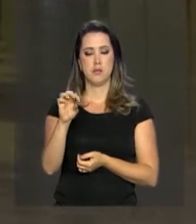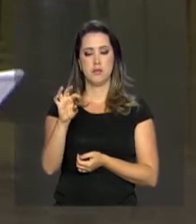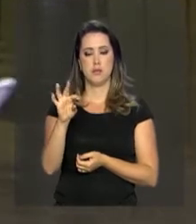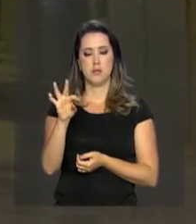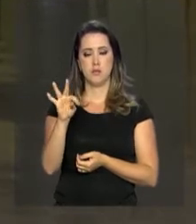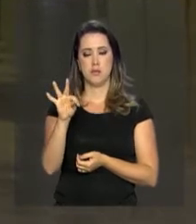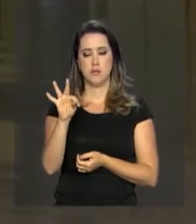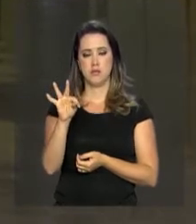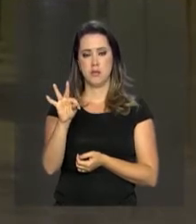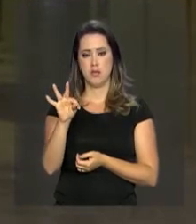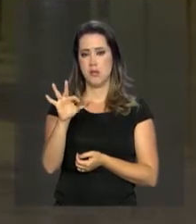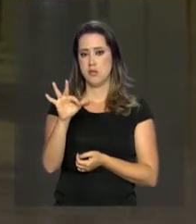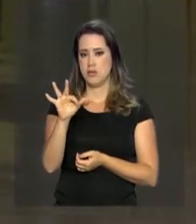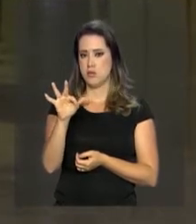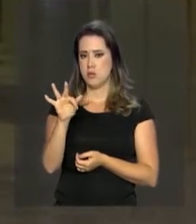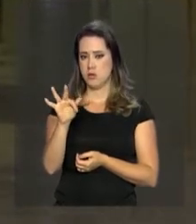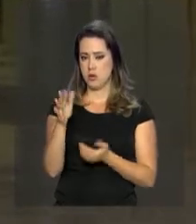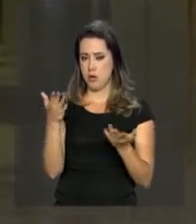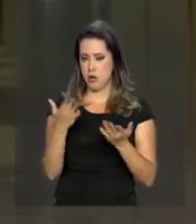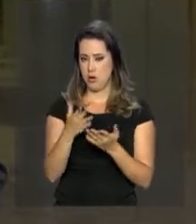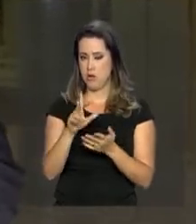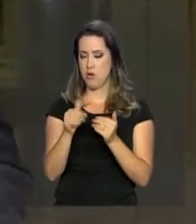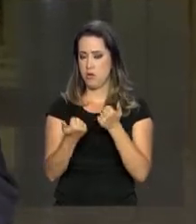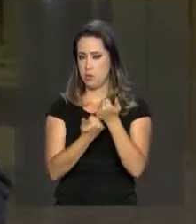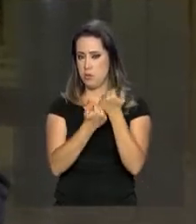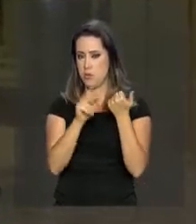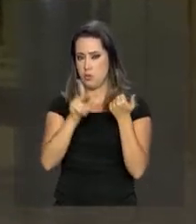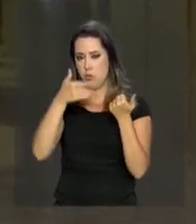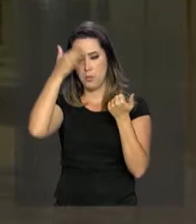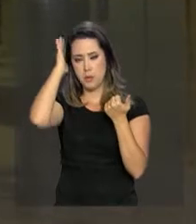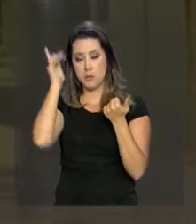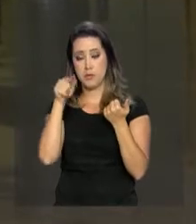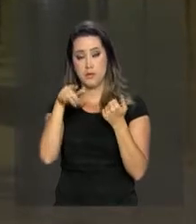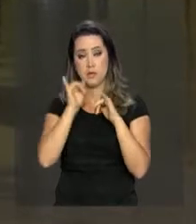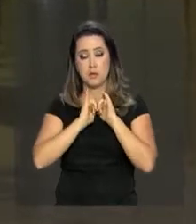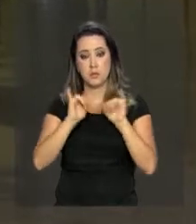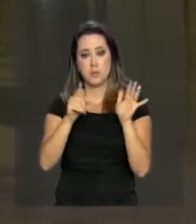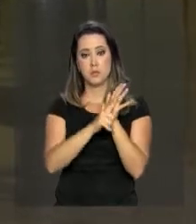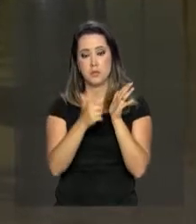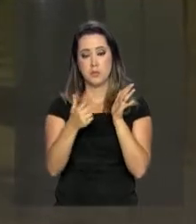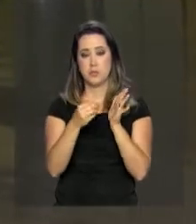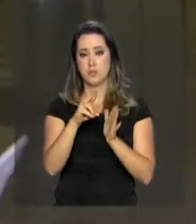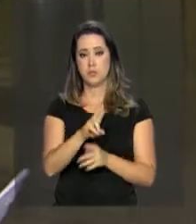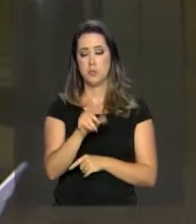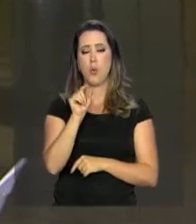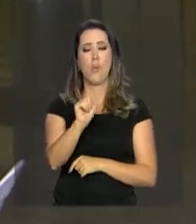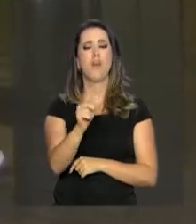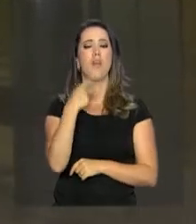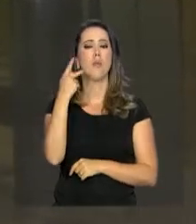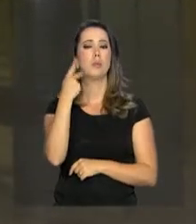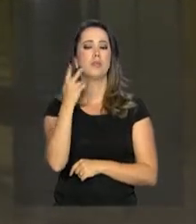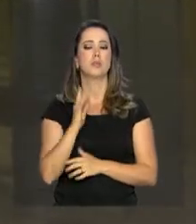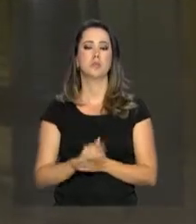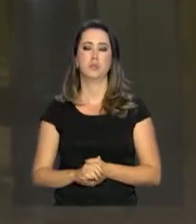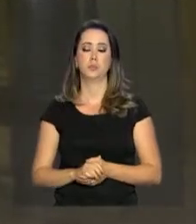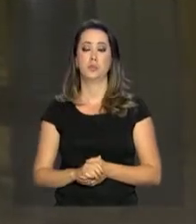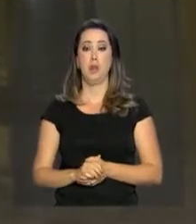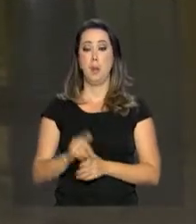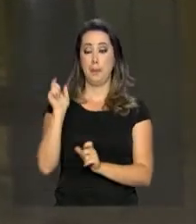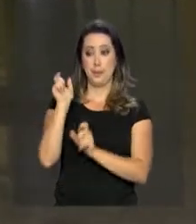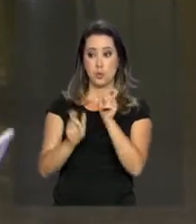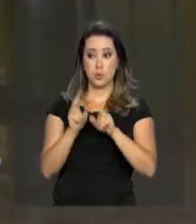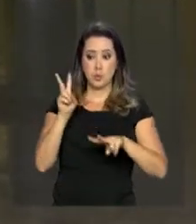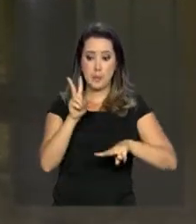ser publicado no diário oficial da união desta quarta feira no que consiste a política presos dos regimes